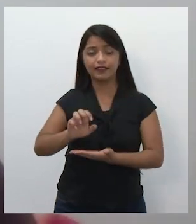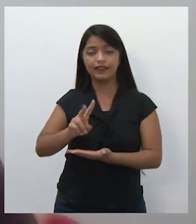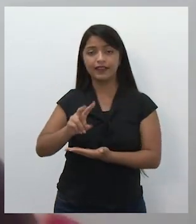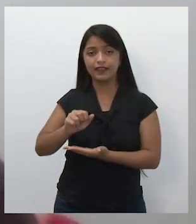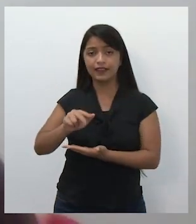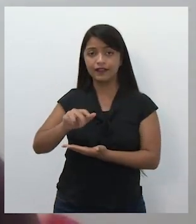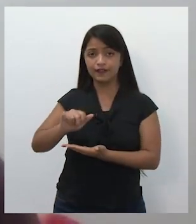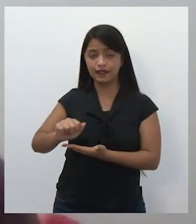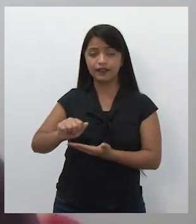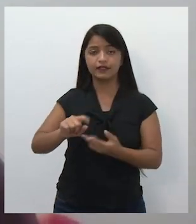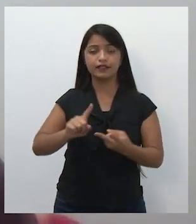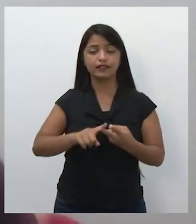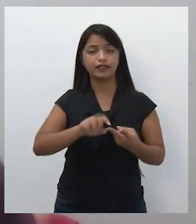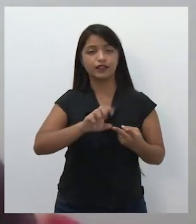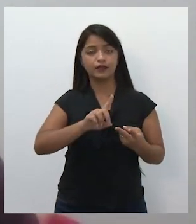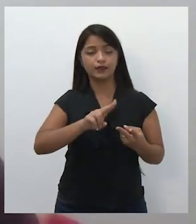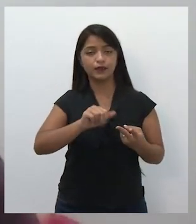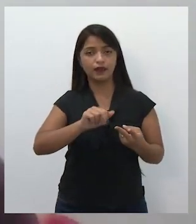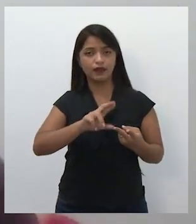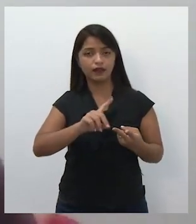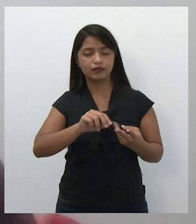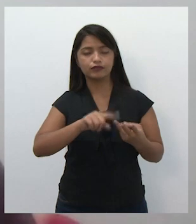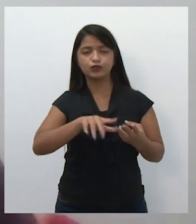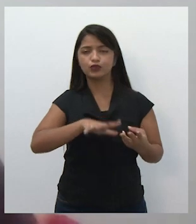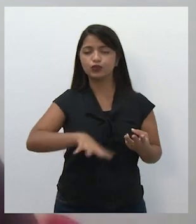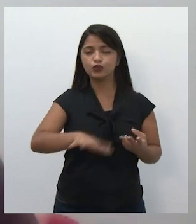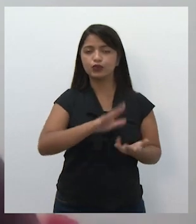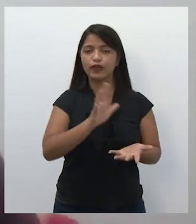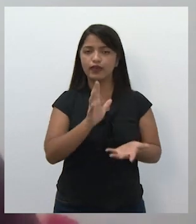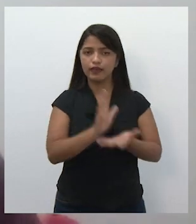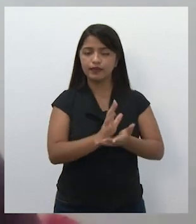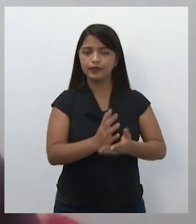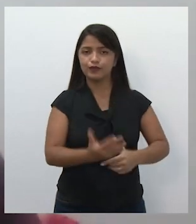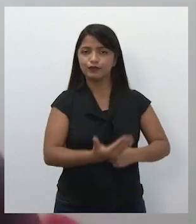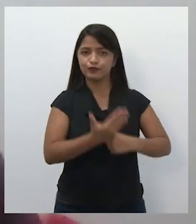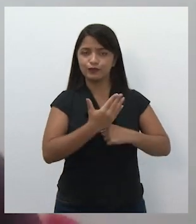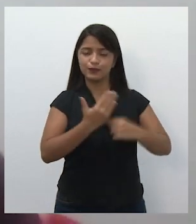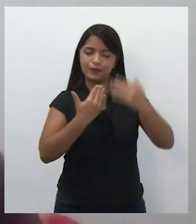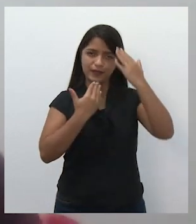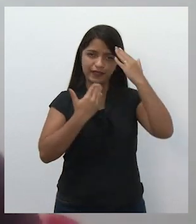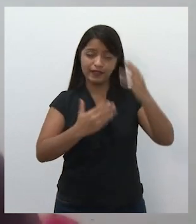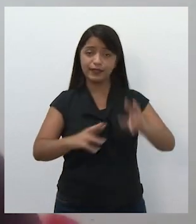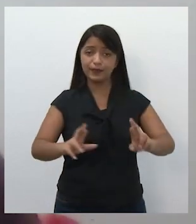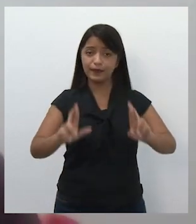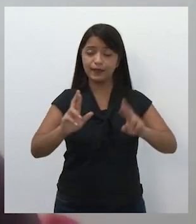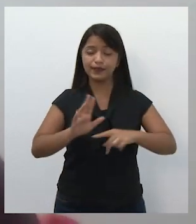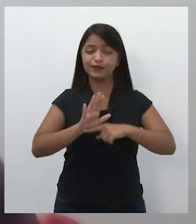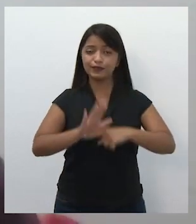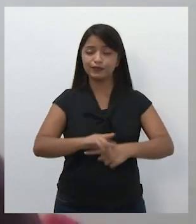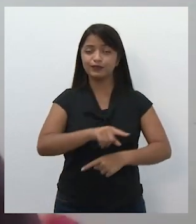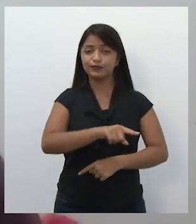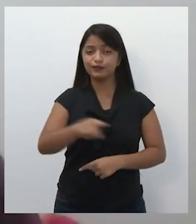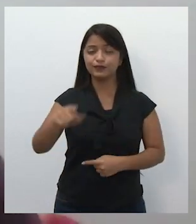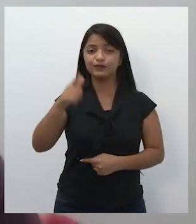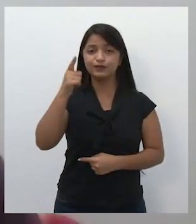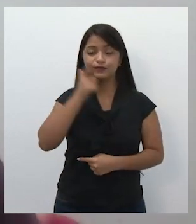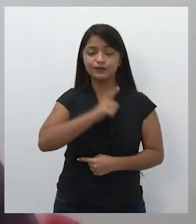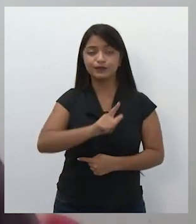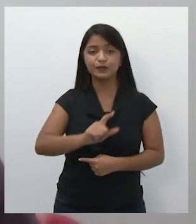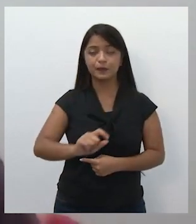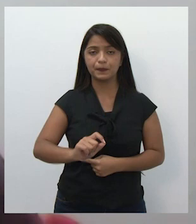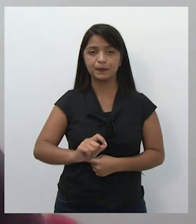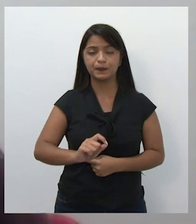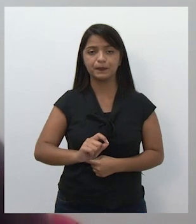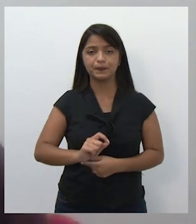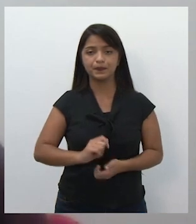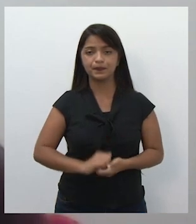a Mirna, o Eduardo, toda a equipe que contribuiu. A gente espera que isso contribua também para que vocês tenham uma dimensão um pouco,